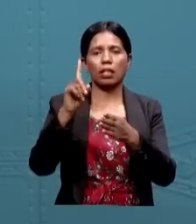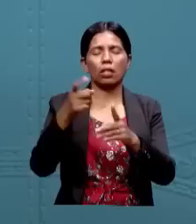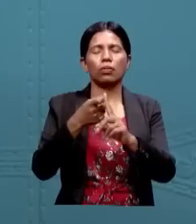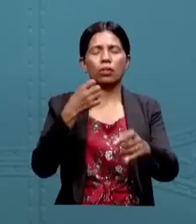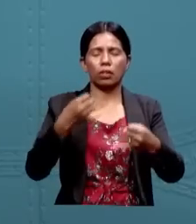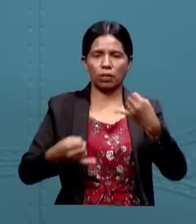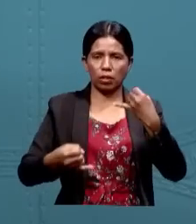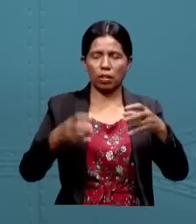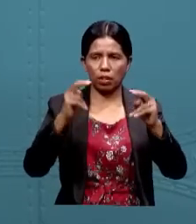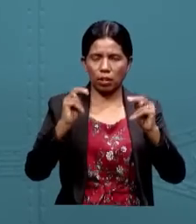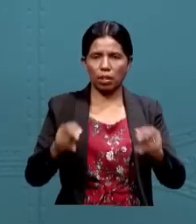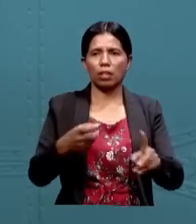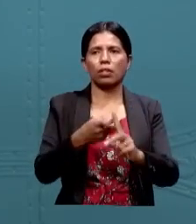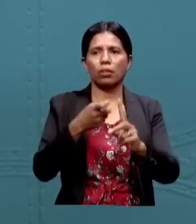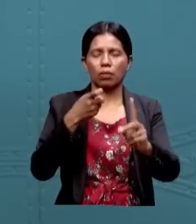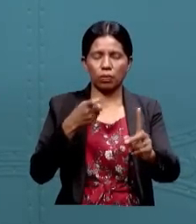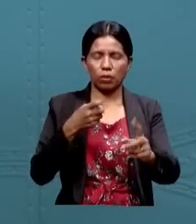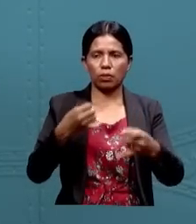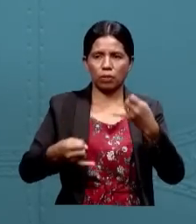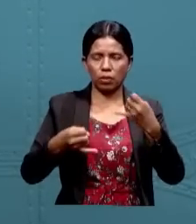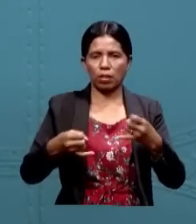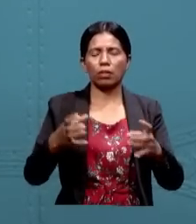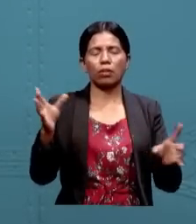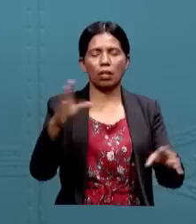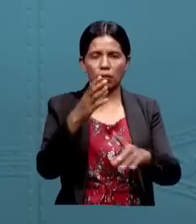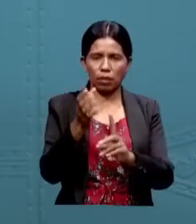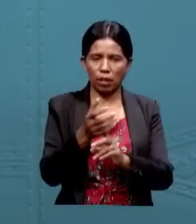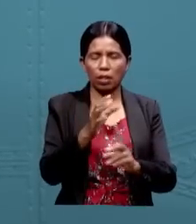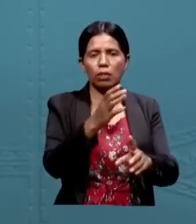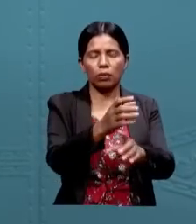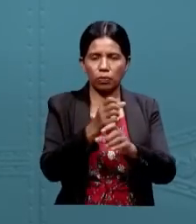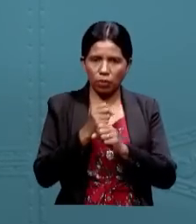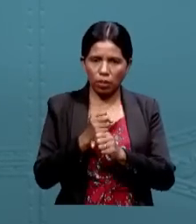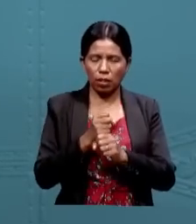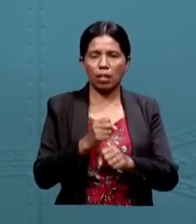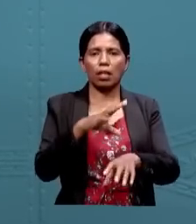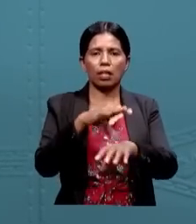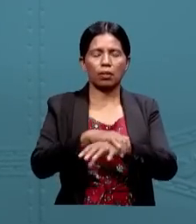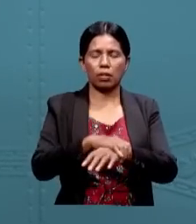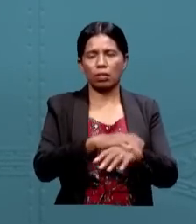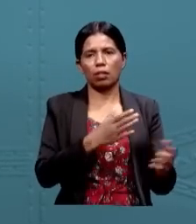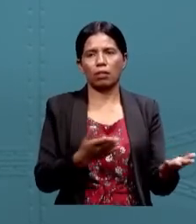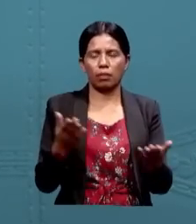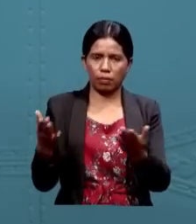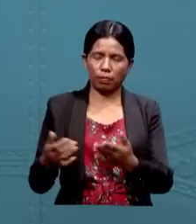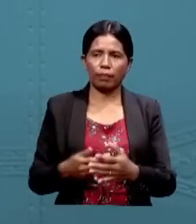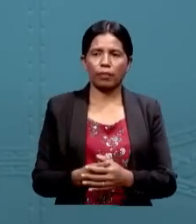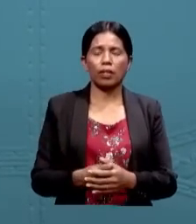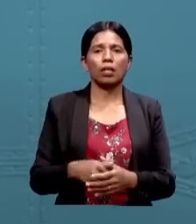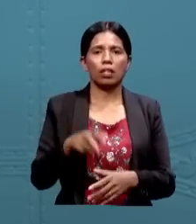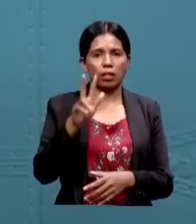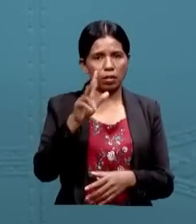que retan autorização o juiz para atuhalo busca ca apreensões. Primeiro critério, nebe que tem que irra.